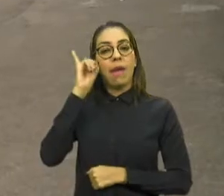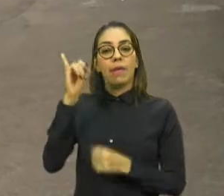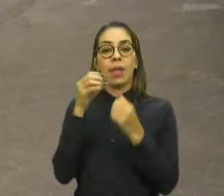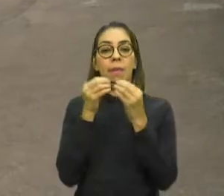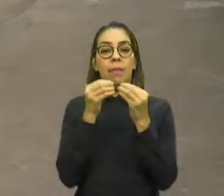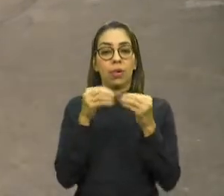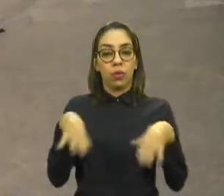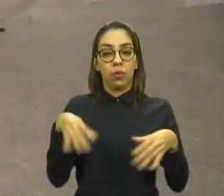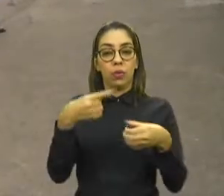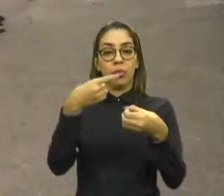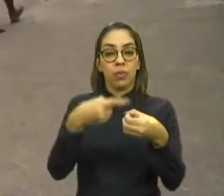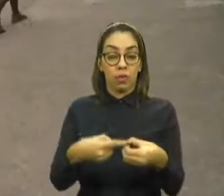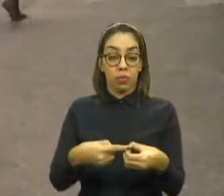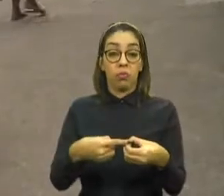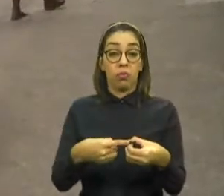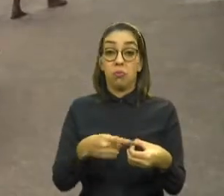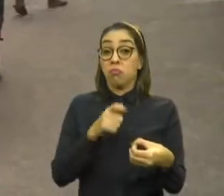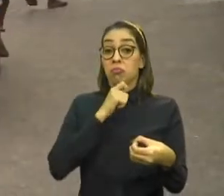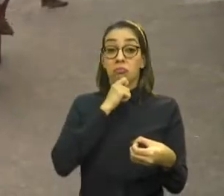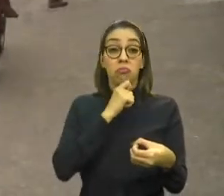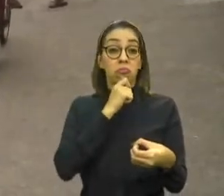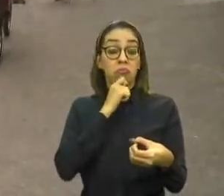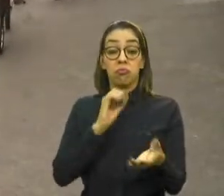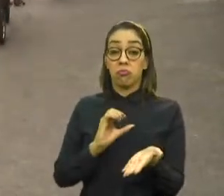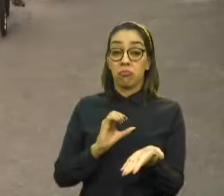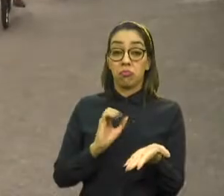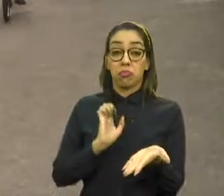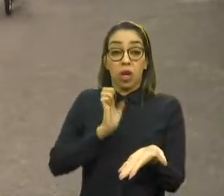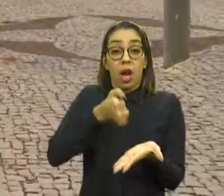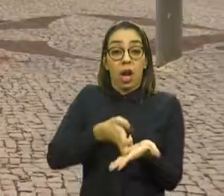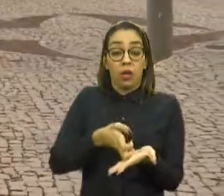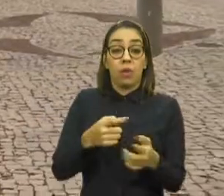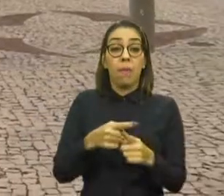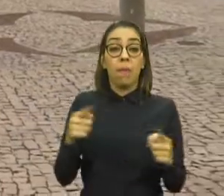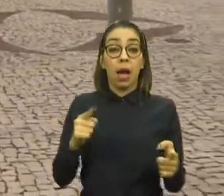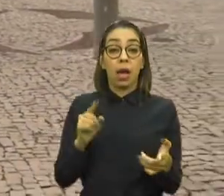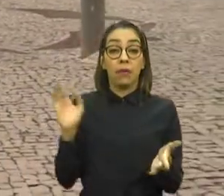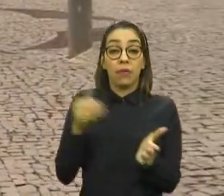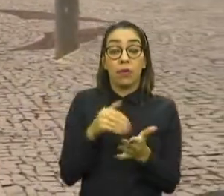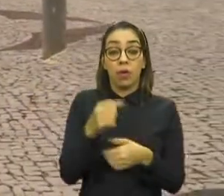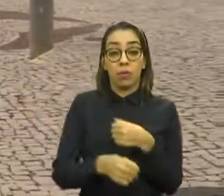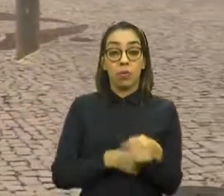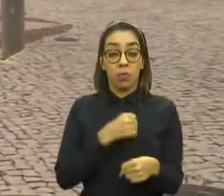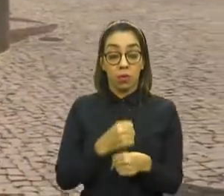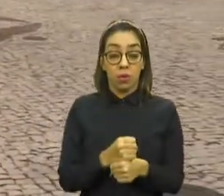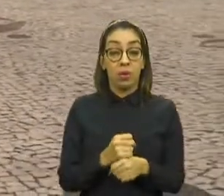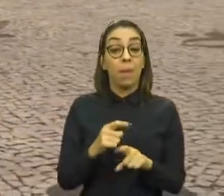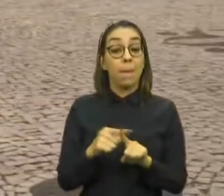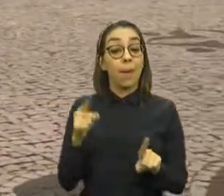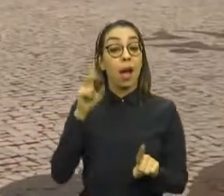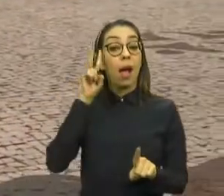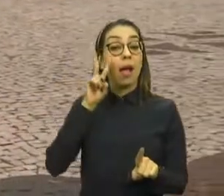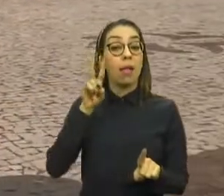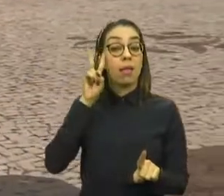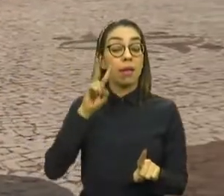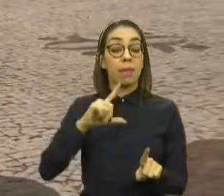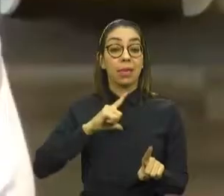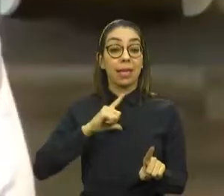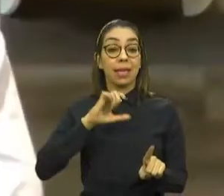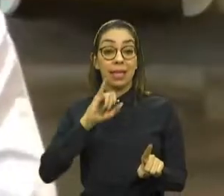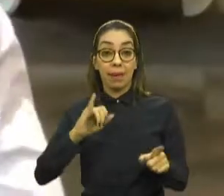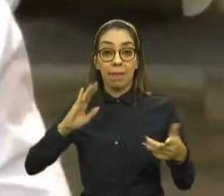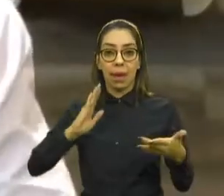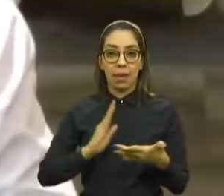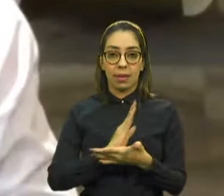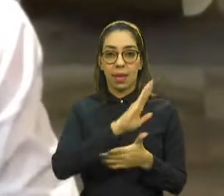que teriam de aplicar os recursos até o fim deste ano. No entanto, alerta para o precedente aberto com a aprovação da emenda.